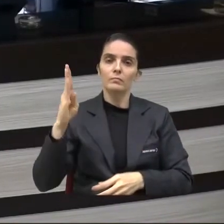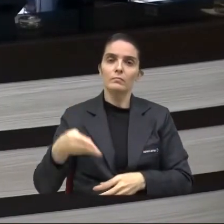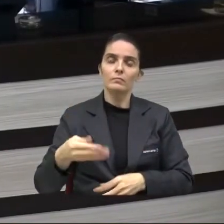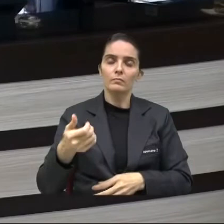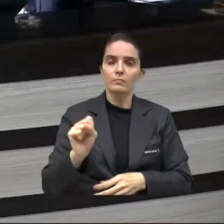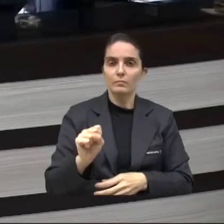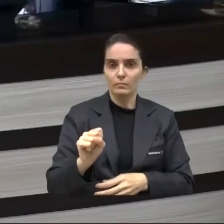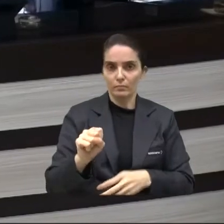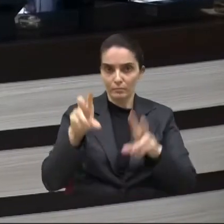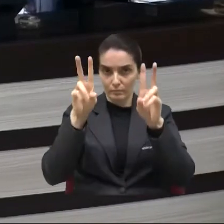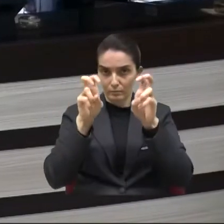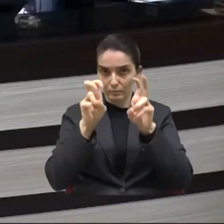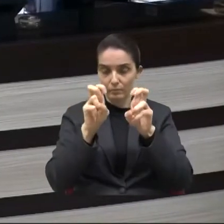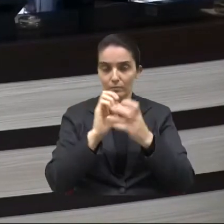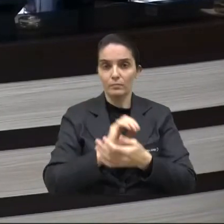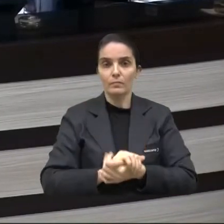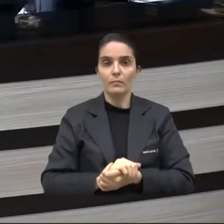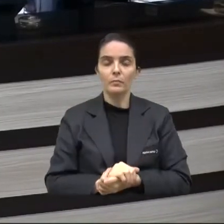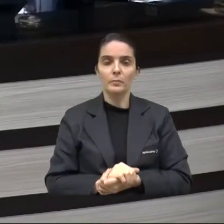194/2018. Assunto.